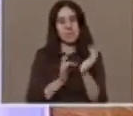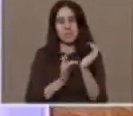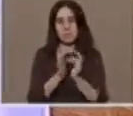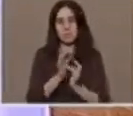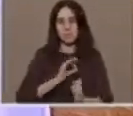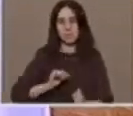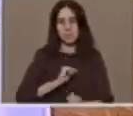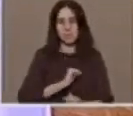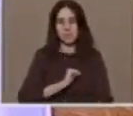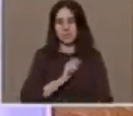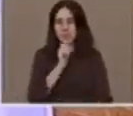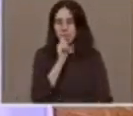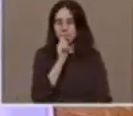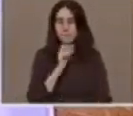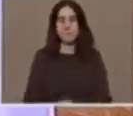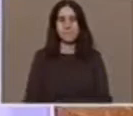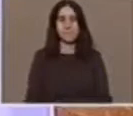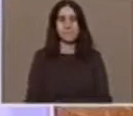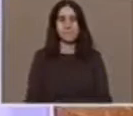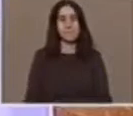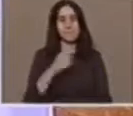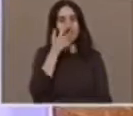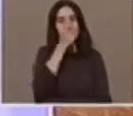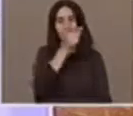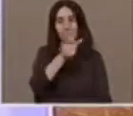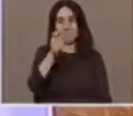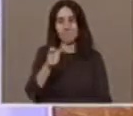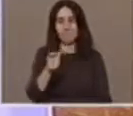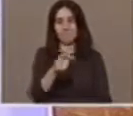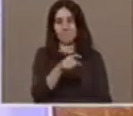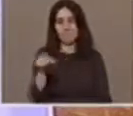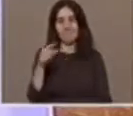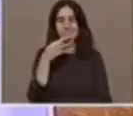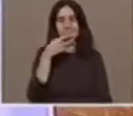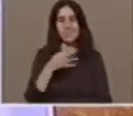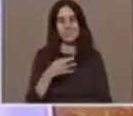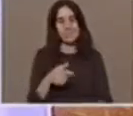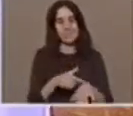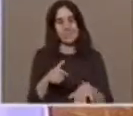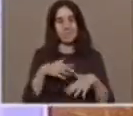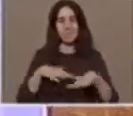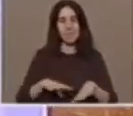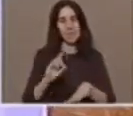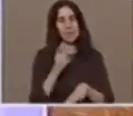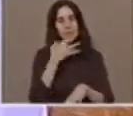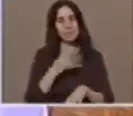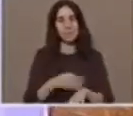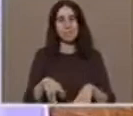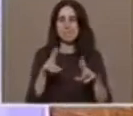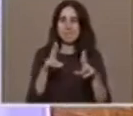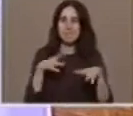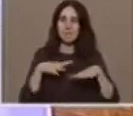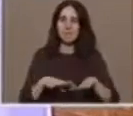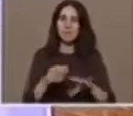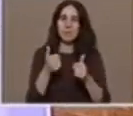Senhor, para muitos de nós, este tempo é um tempo de férias, quero desejar a todos umas boas férias, que